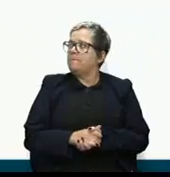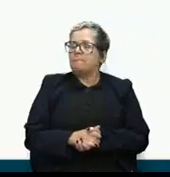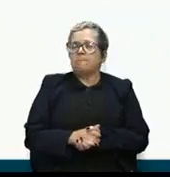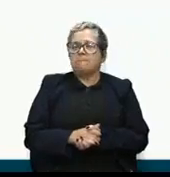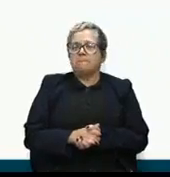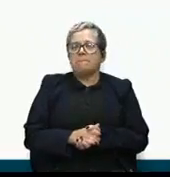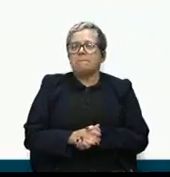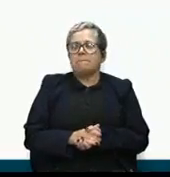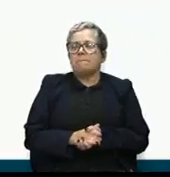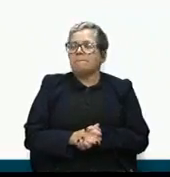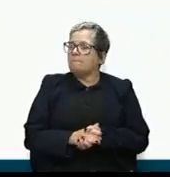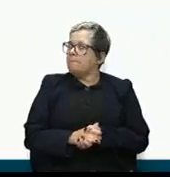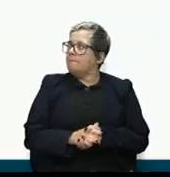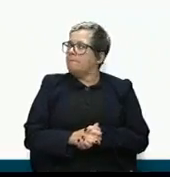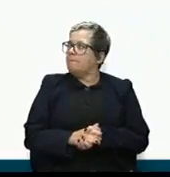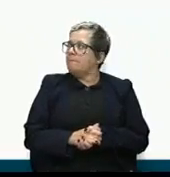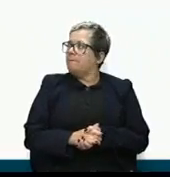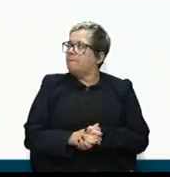Menos 1.